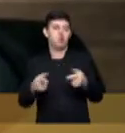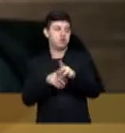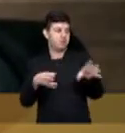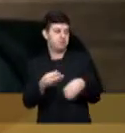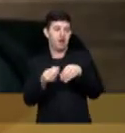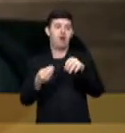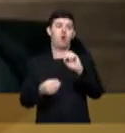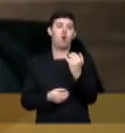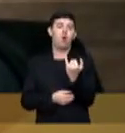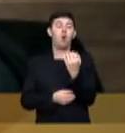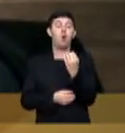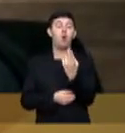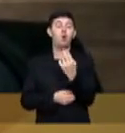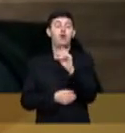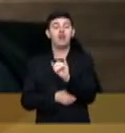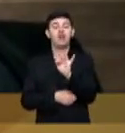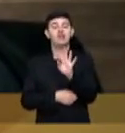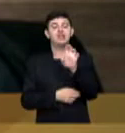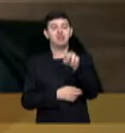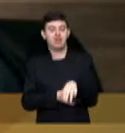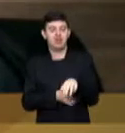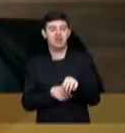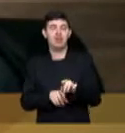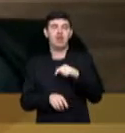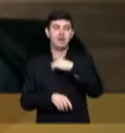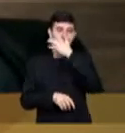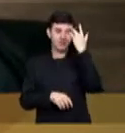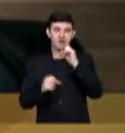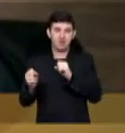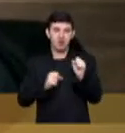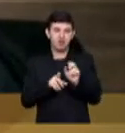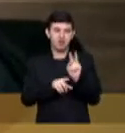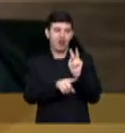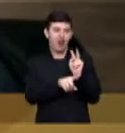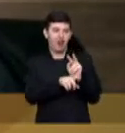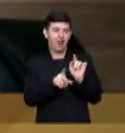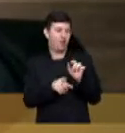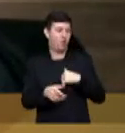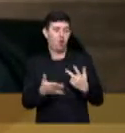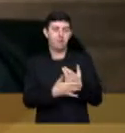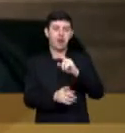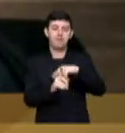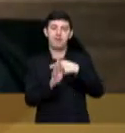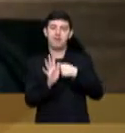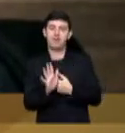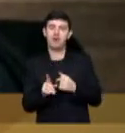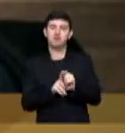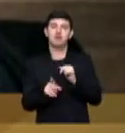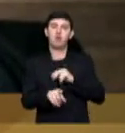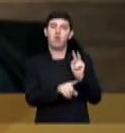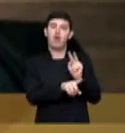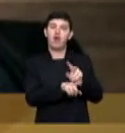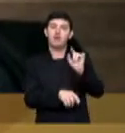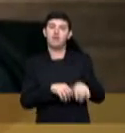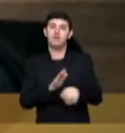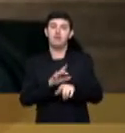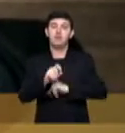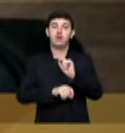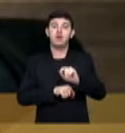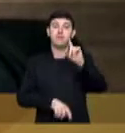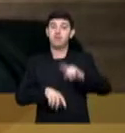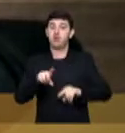colecionáveis associados à compra do produto. O artigo 2º prevê que a publicidade, durante o horário